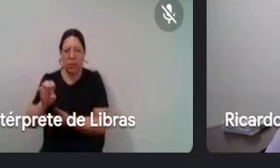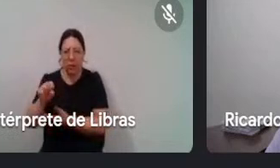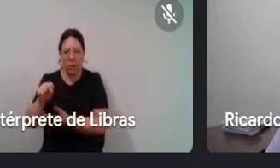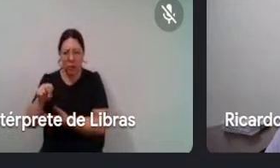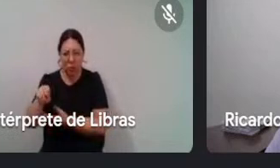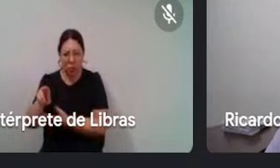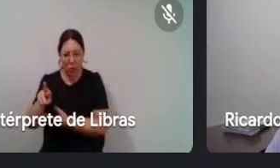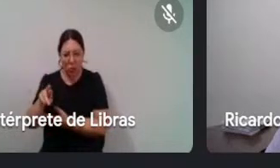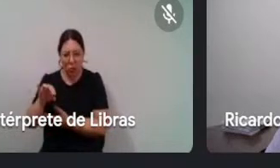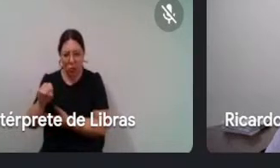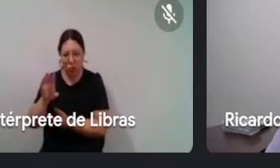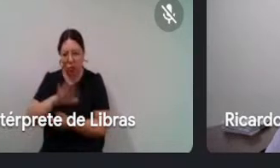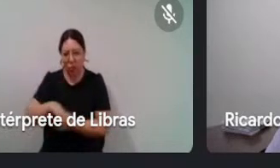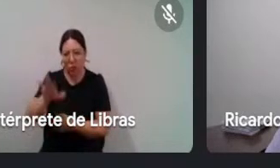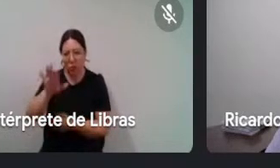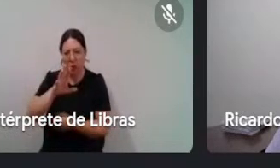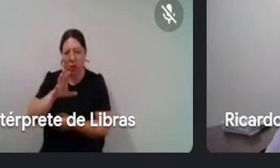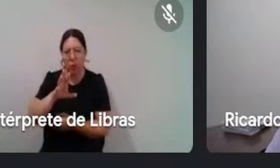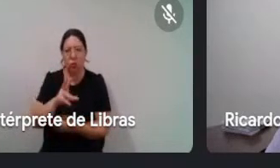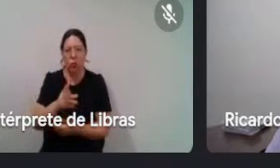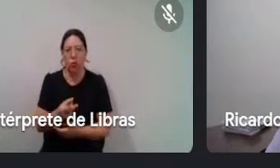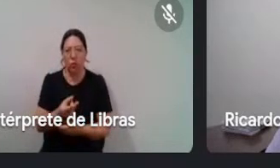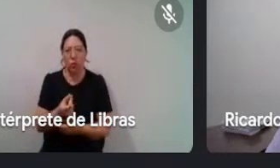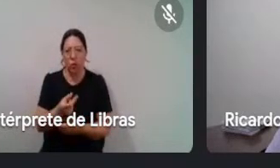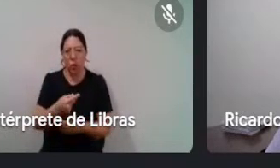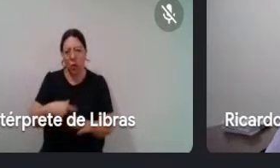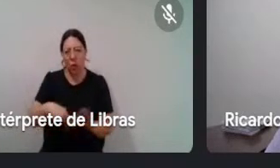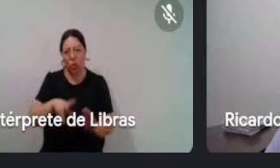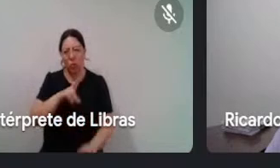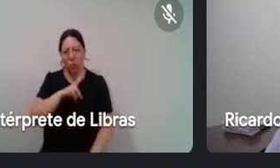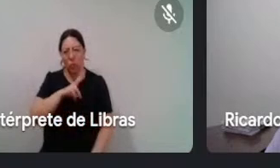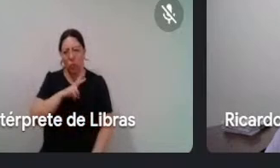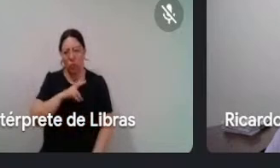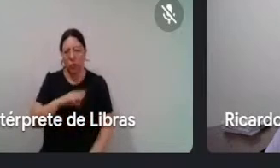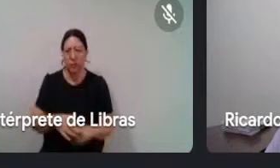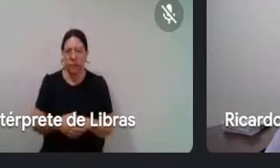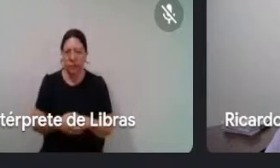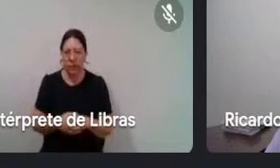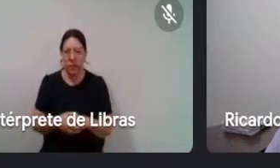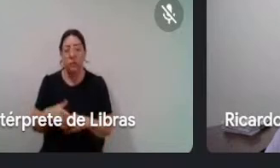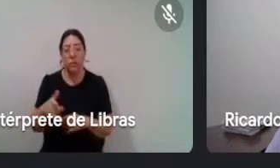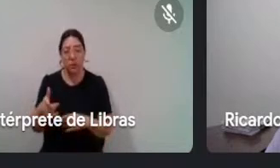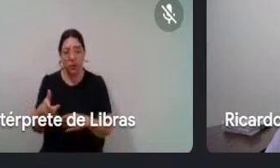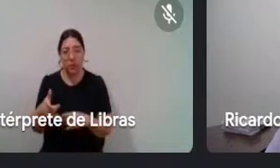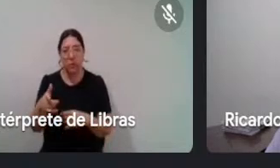dos valores ativos do fundo partidário aplicados irregularmente, no total de